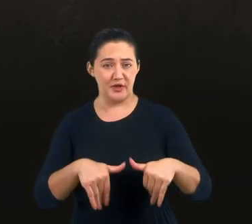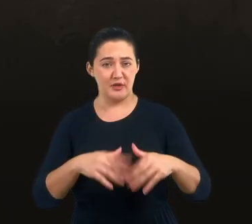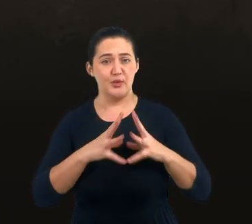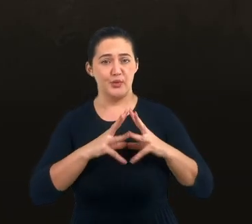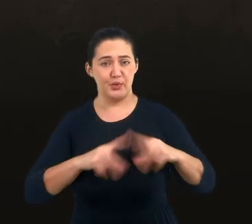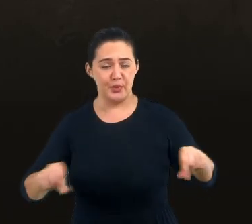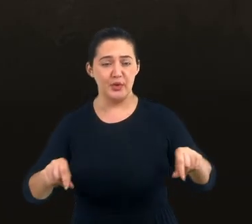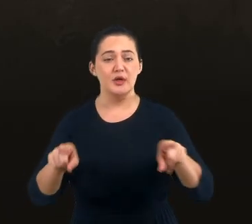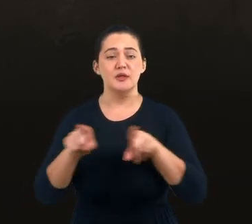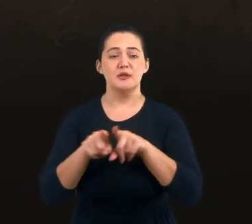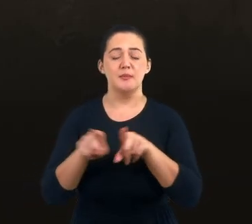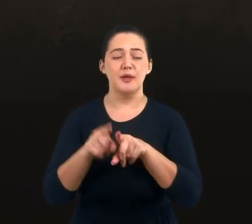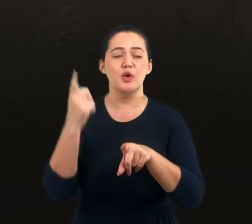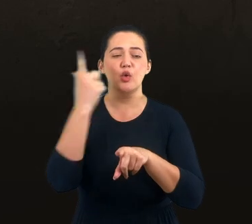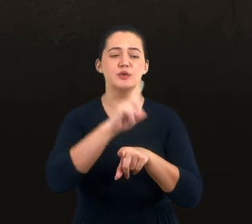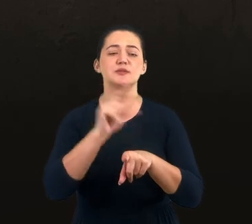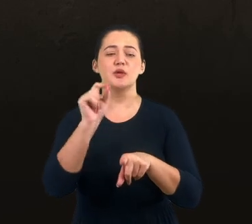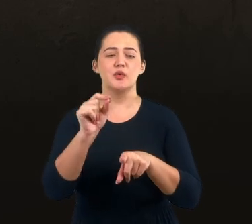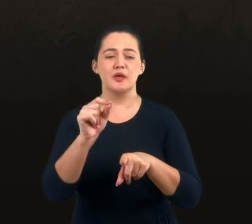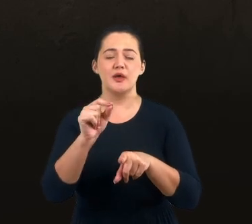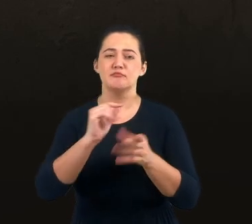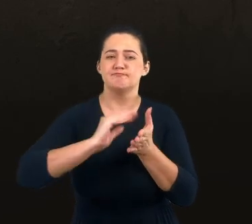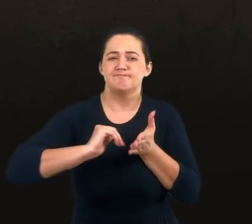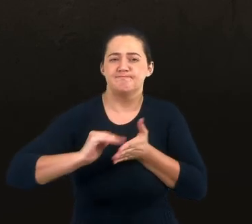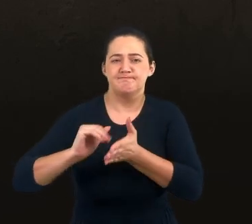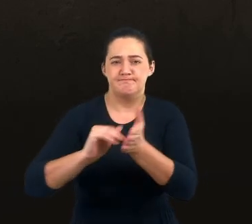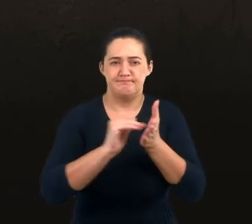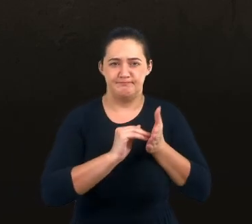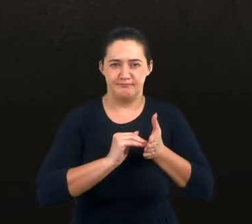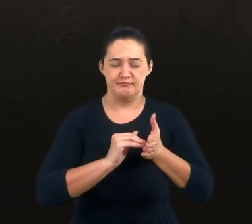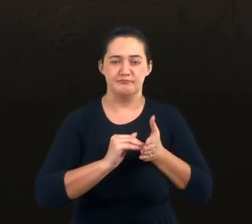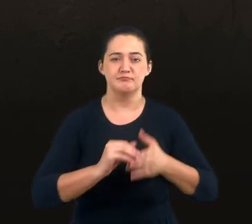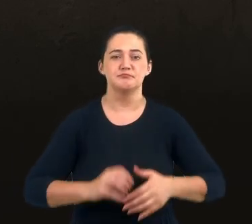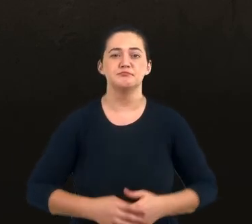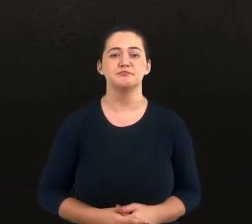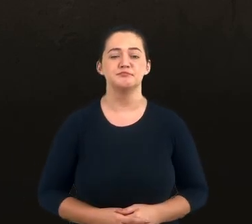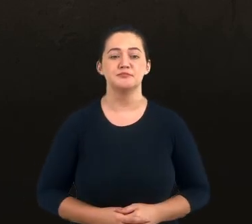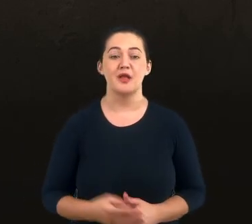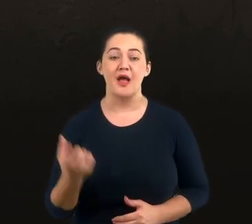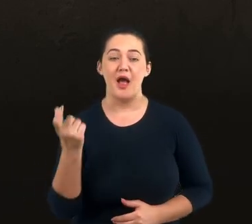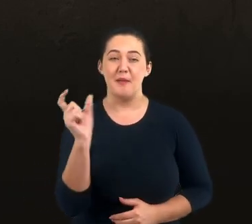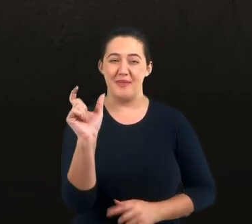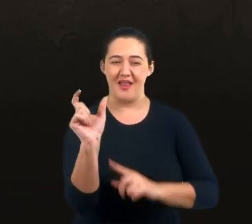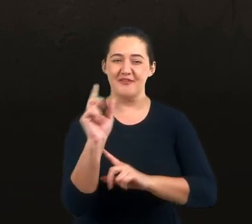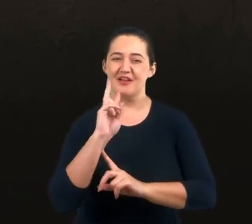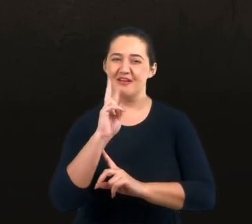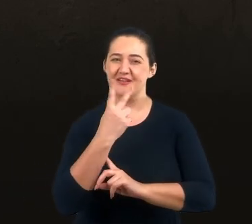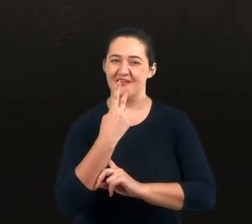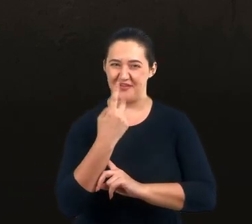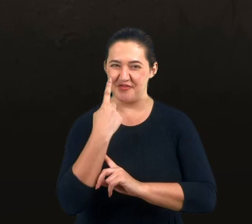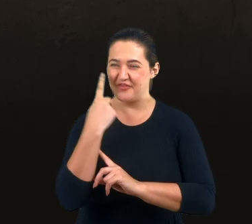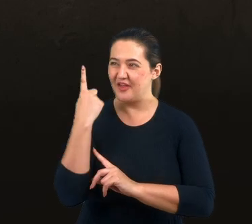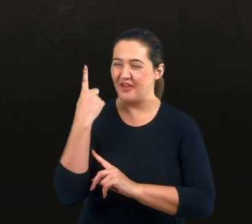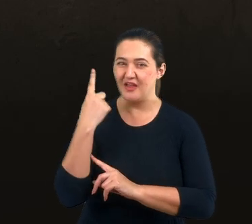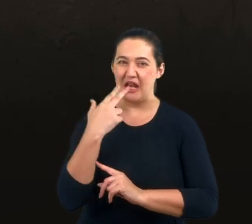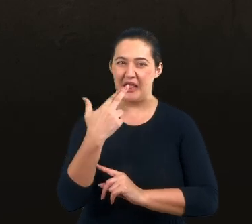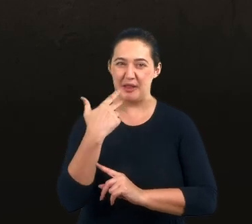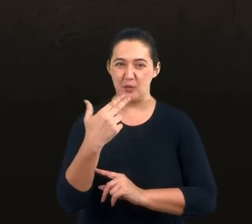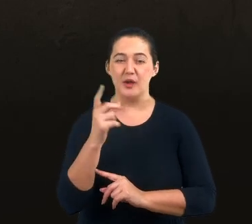expiar a iniquidade. Preste atenção que eu coloquei em destaque a palavra nertak, em hebraico, que é justamente a palavra